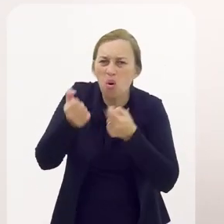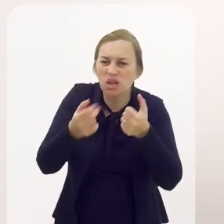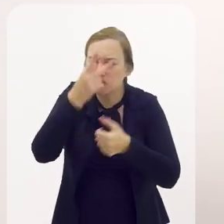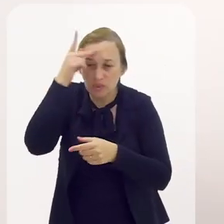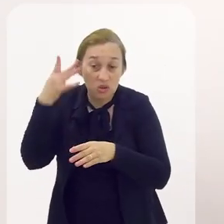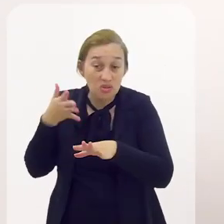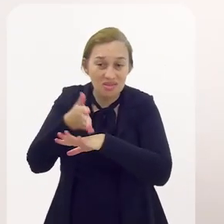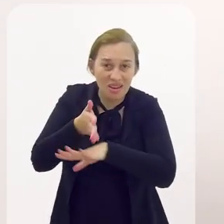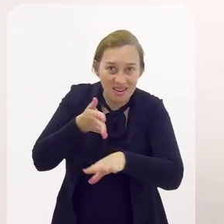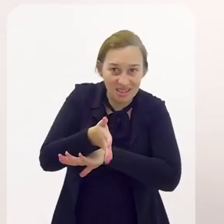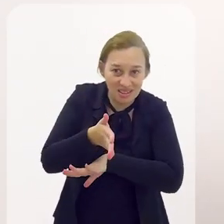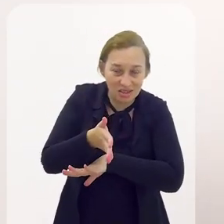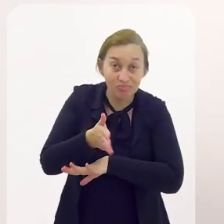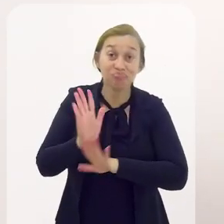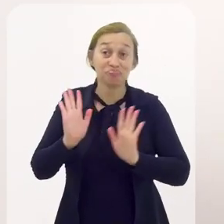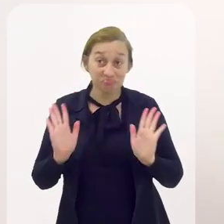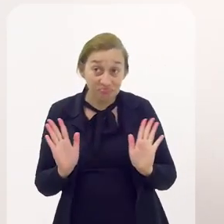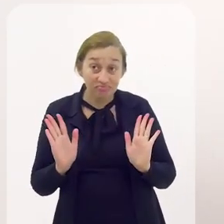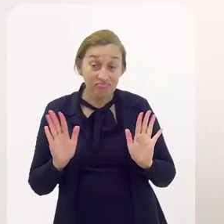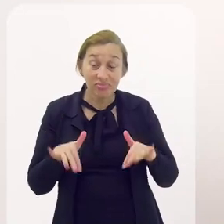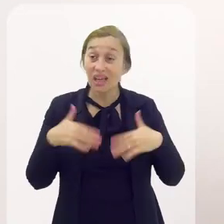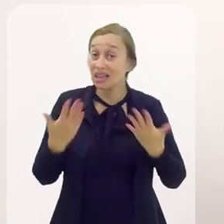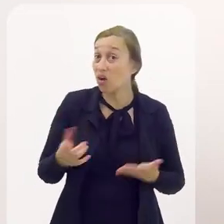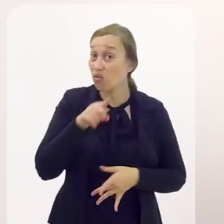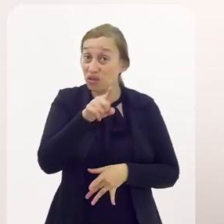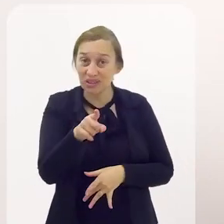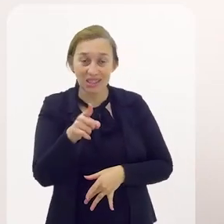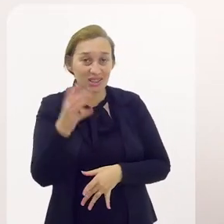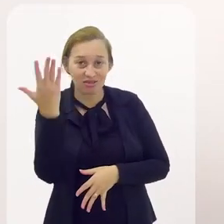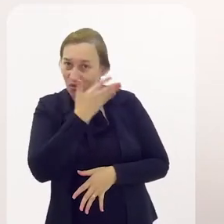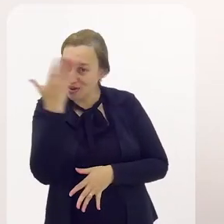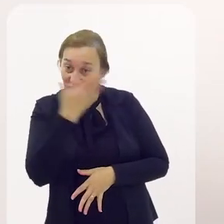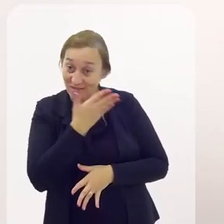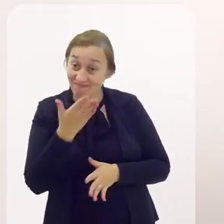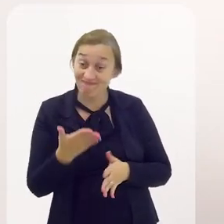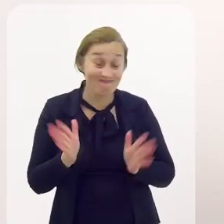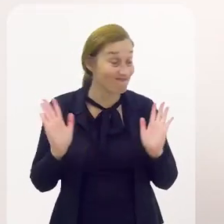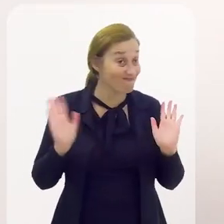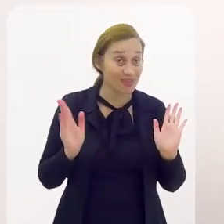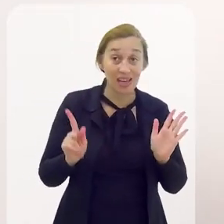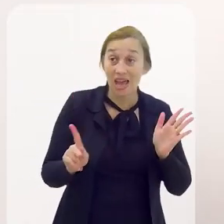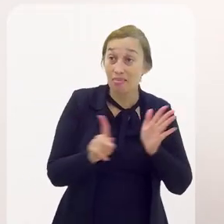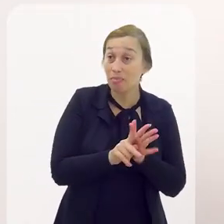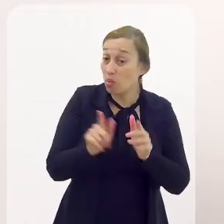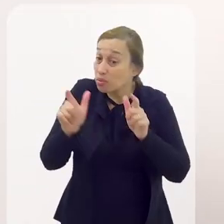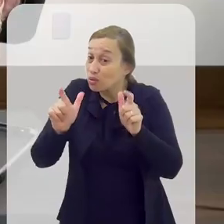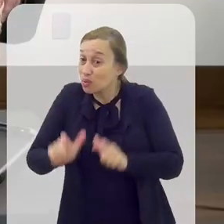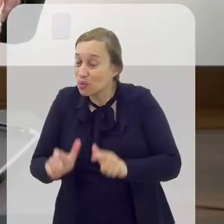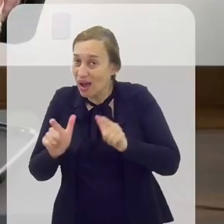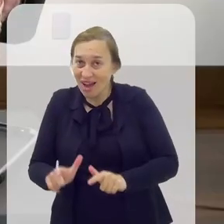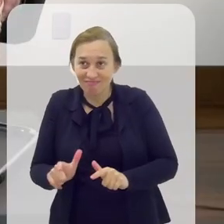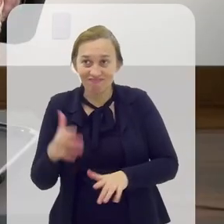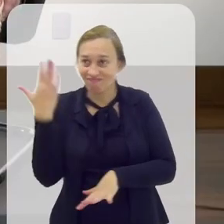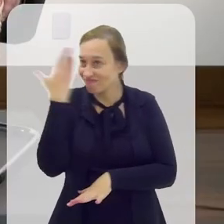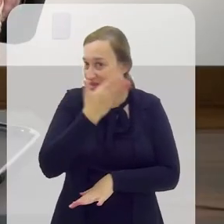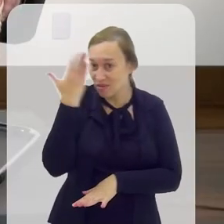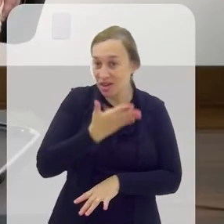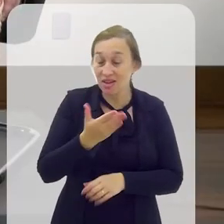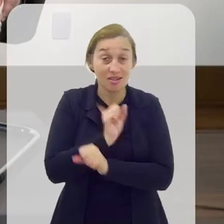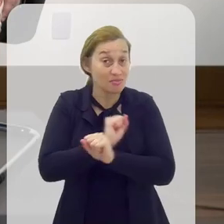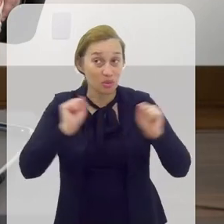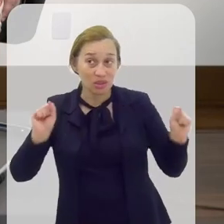chega, só eles chegam. Então, você não vai ver isso. Não, é impossível mesmo.